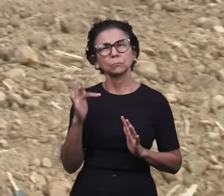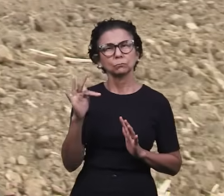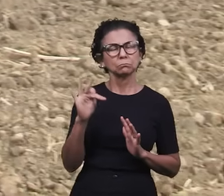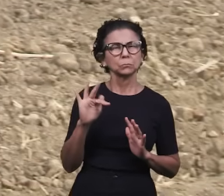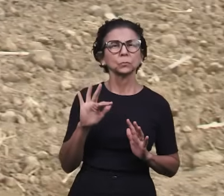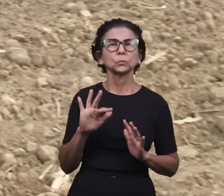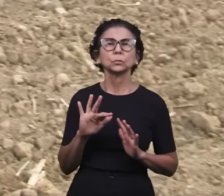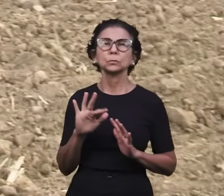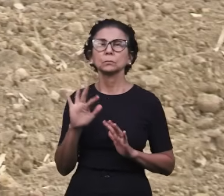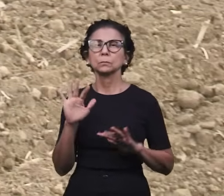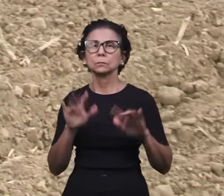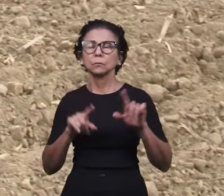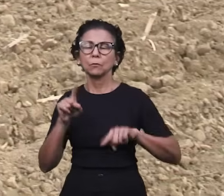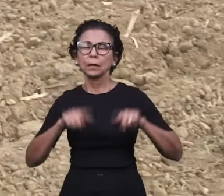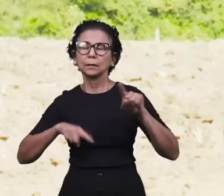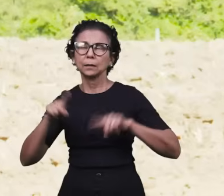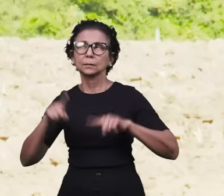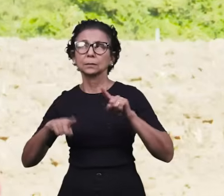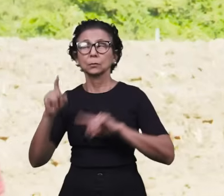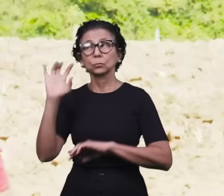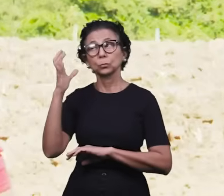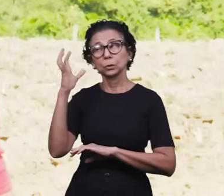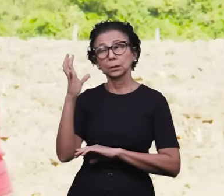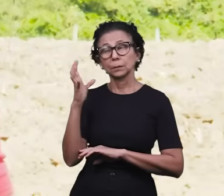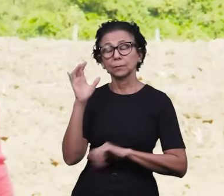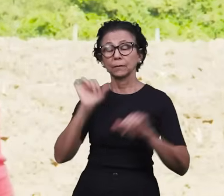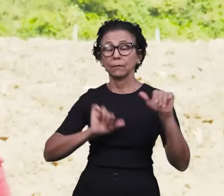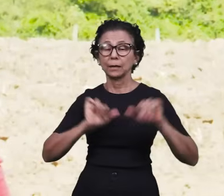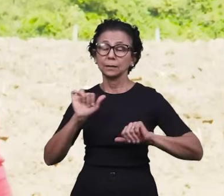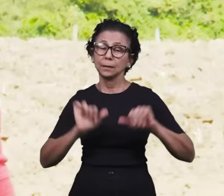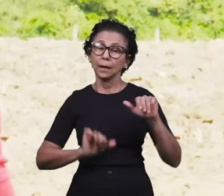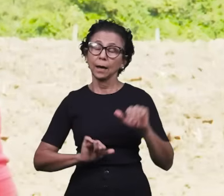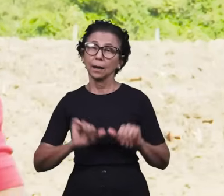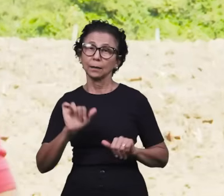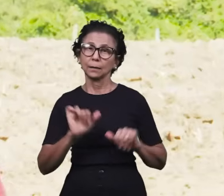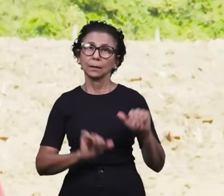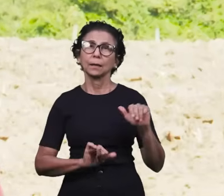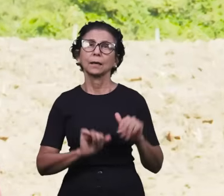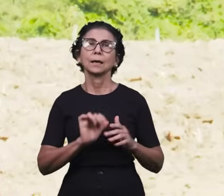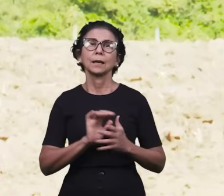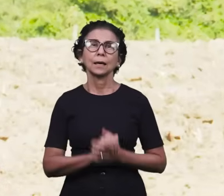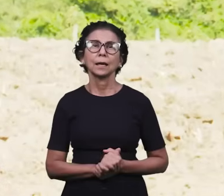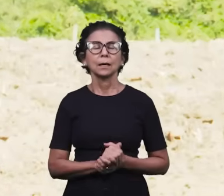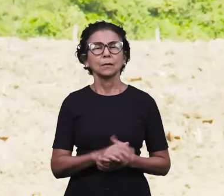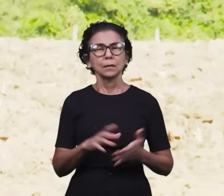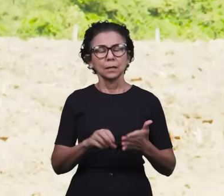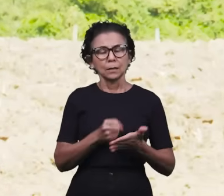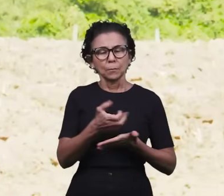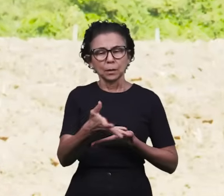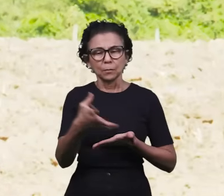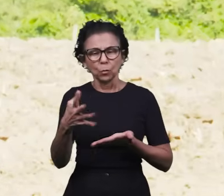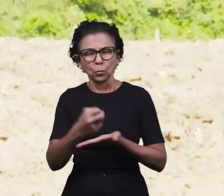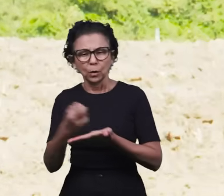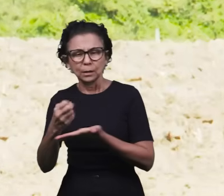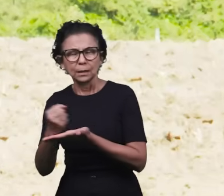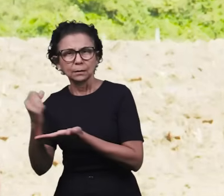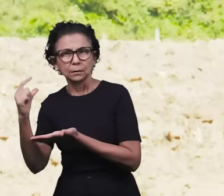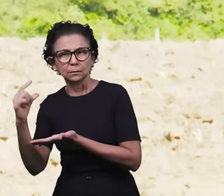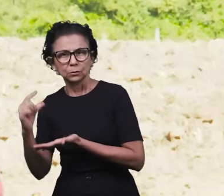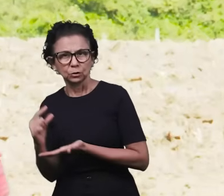conta as limitações climáticas. Automaticamente a produção ela cai um pouco, mas não deixa de ser uma produção